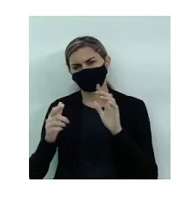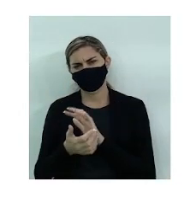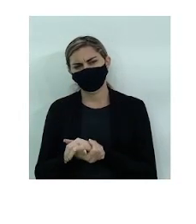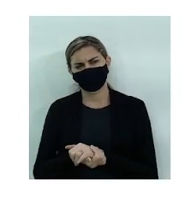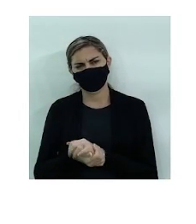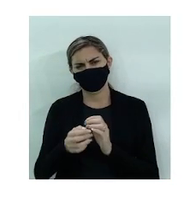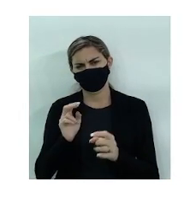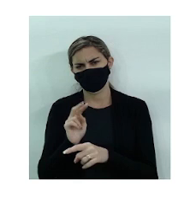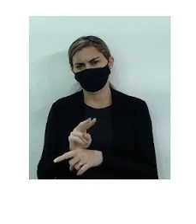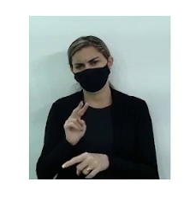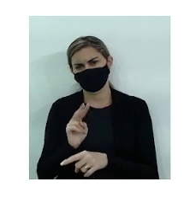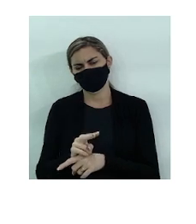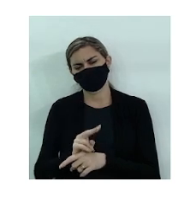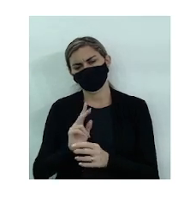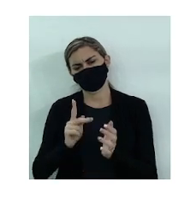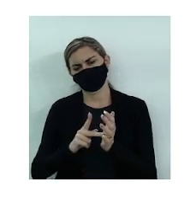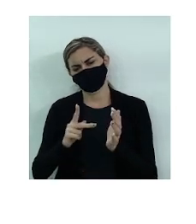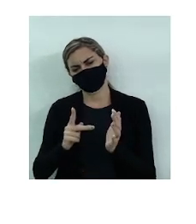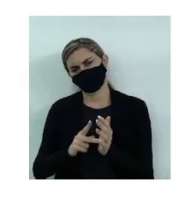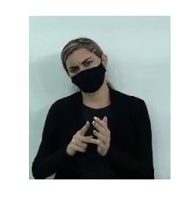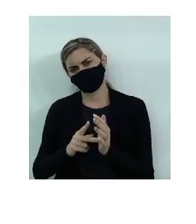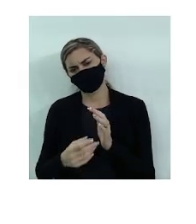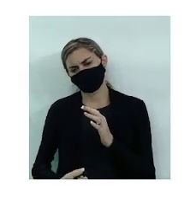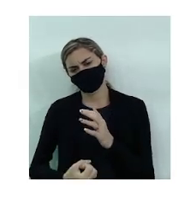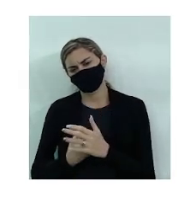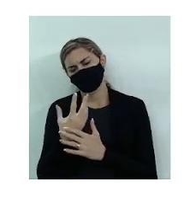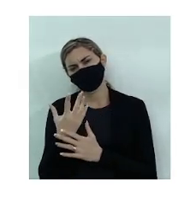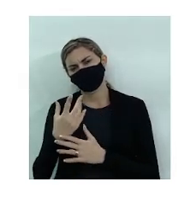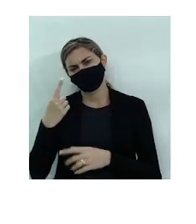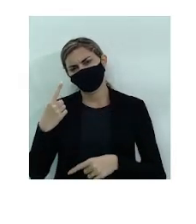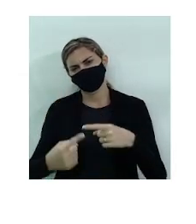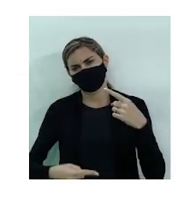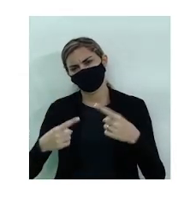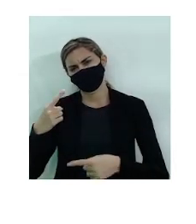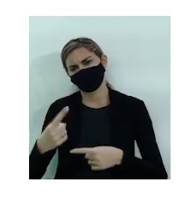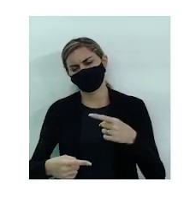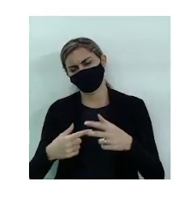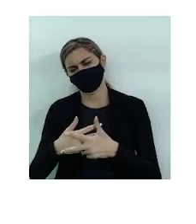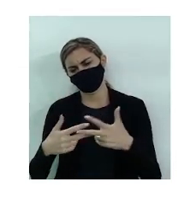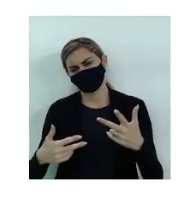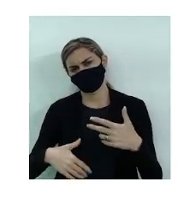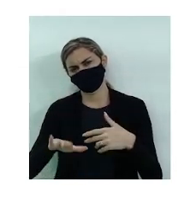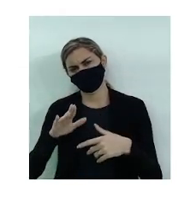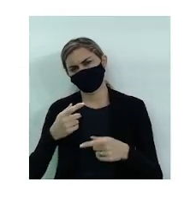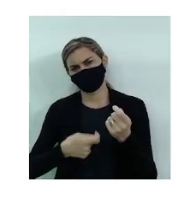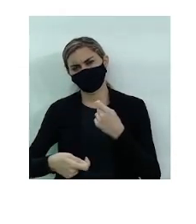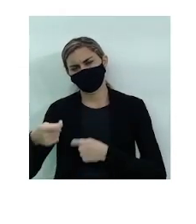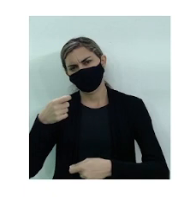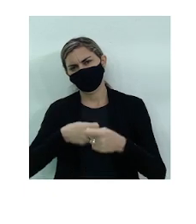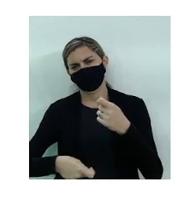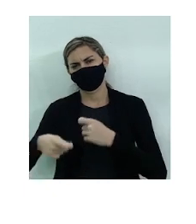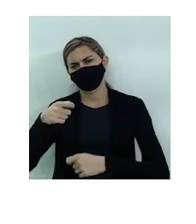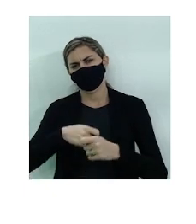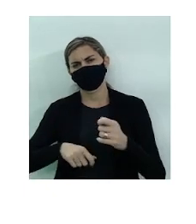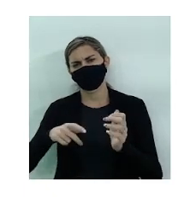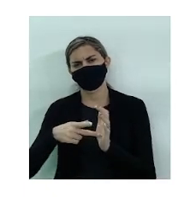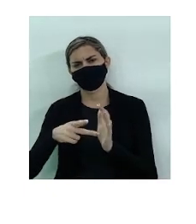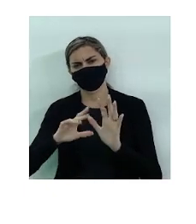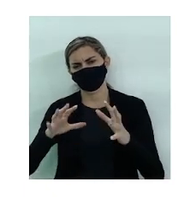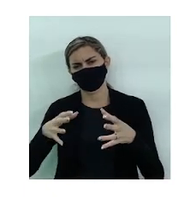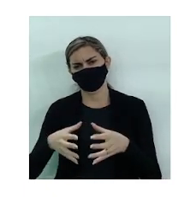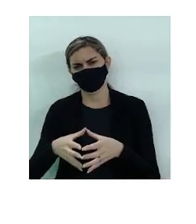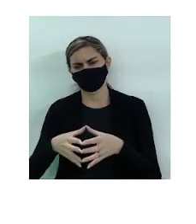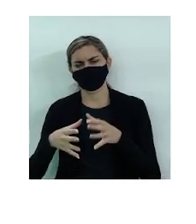A preservação, na verdade, seria a criação de uma política, é uma coisa mais administrativa. Então, na verdade, ela é um conjunto